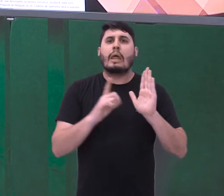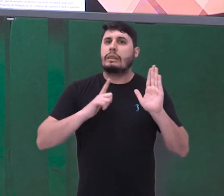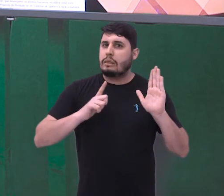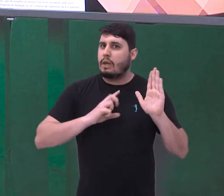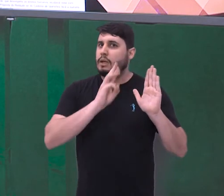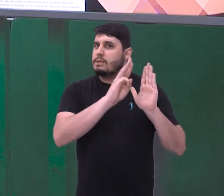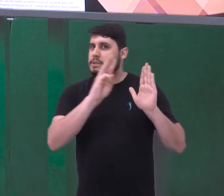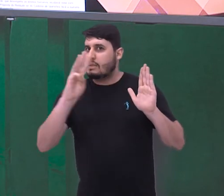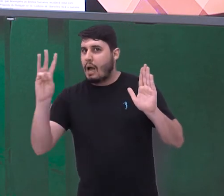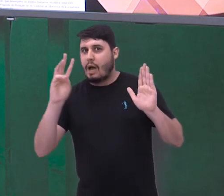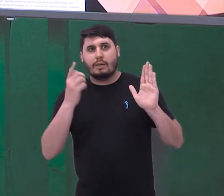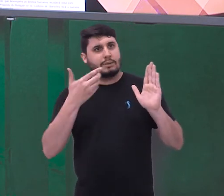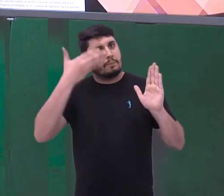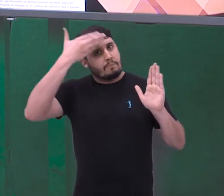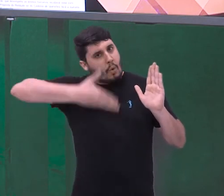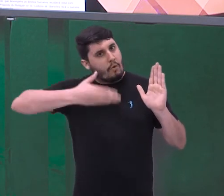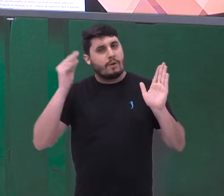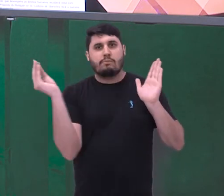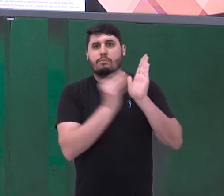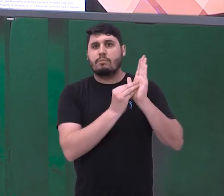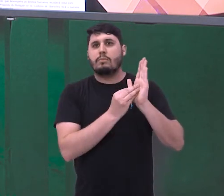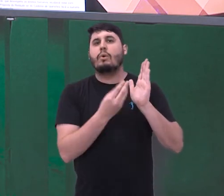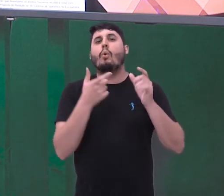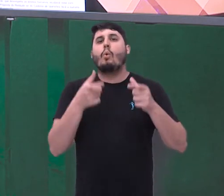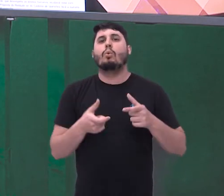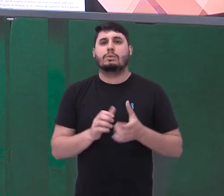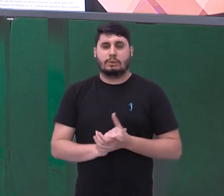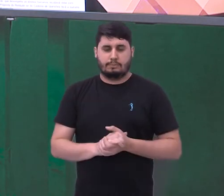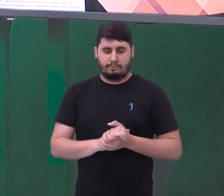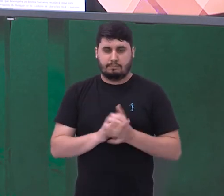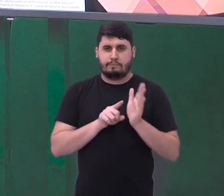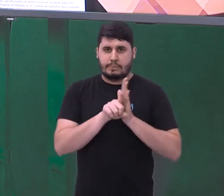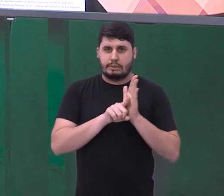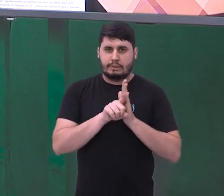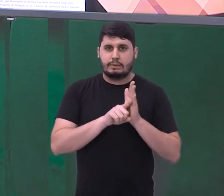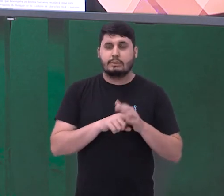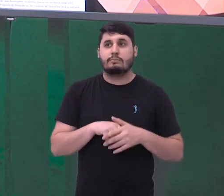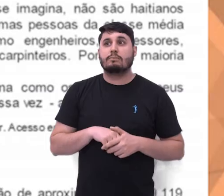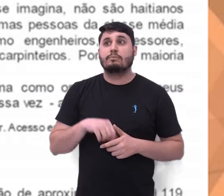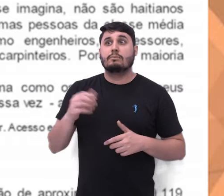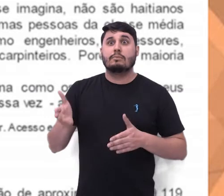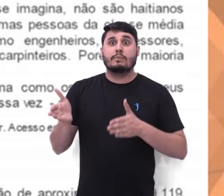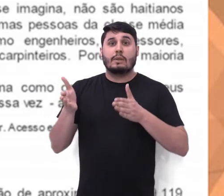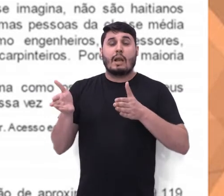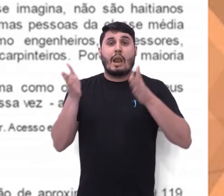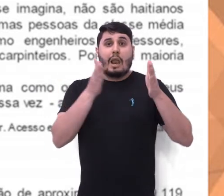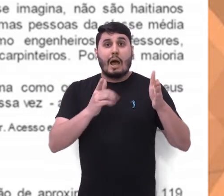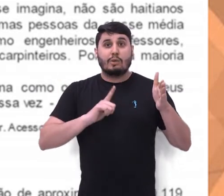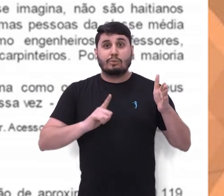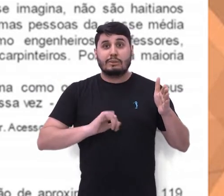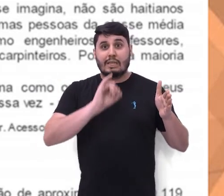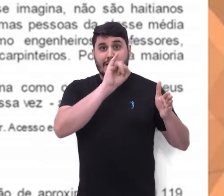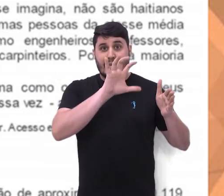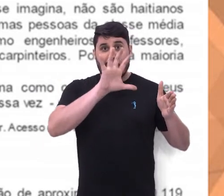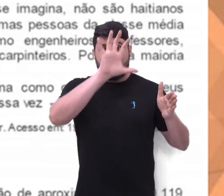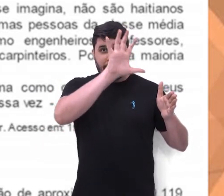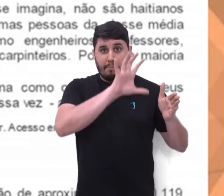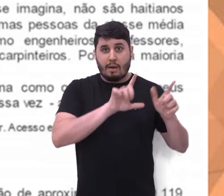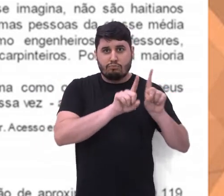os sites para a gente saber onde é que foram pesquisados. Aqui ao lado tem um infográfico, Novo